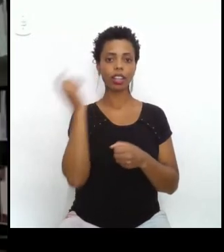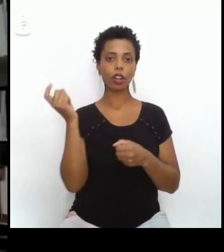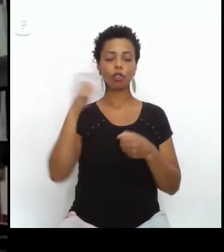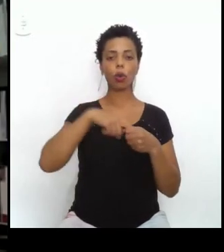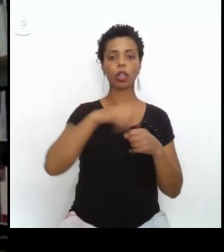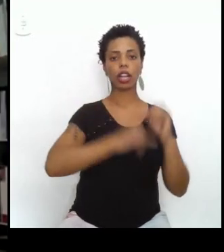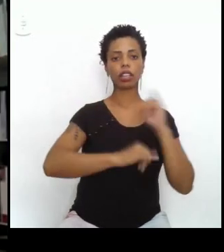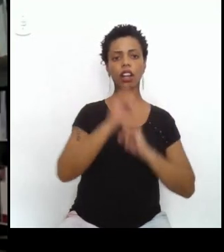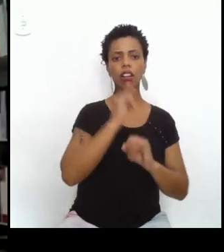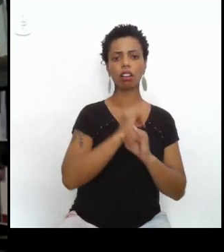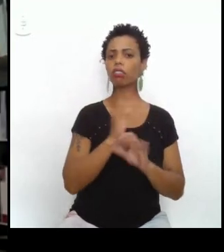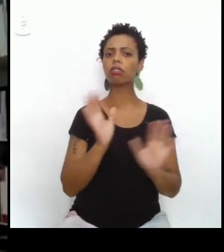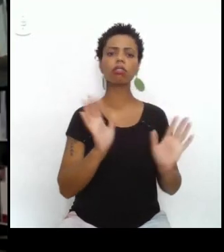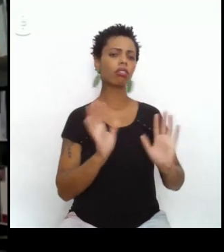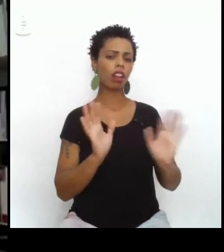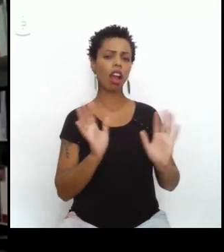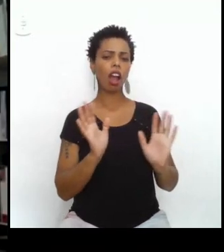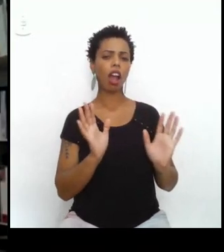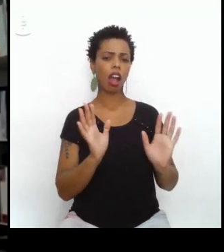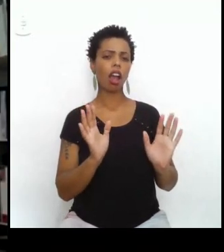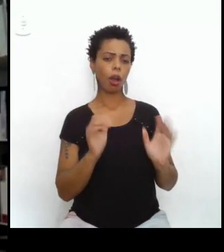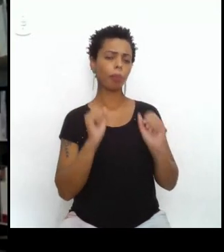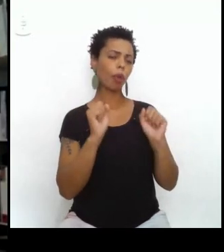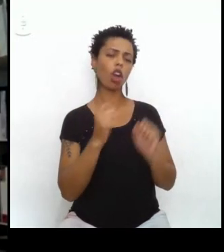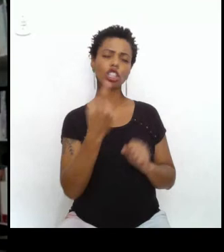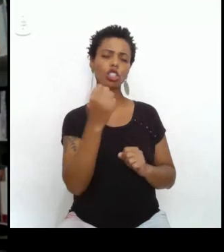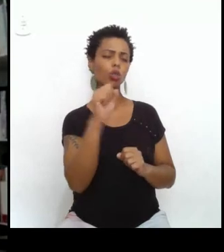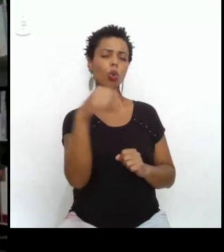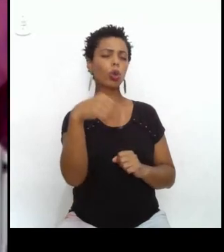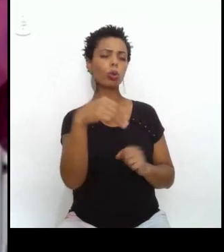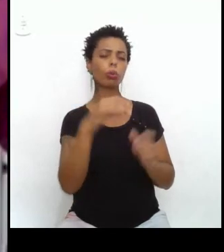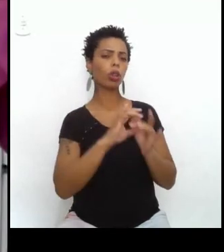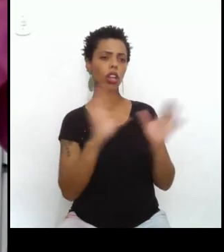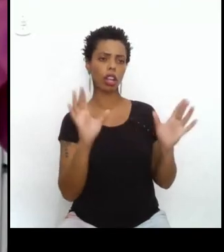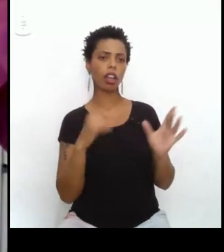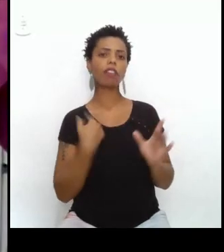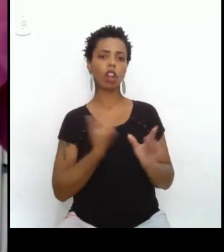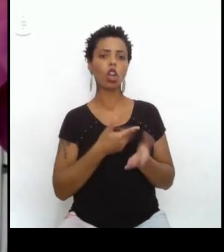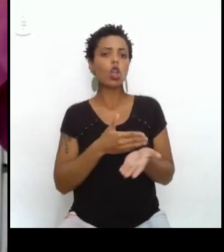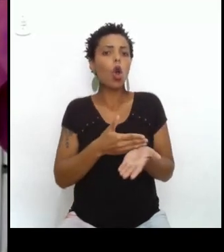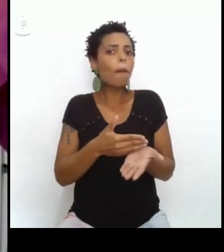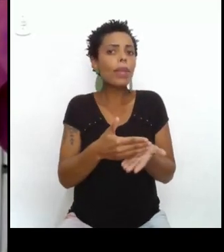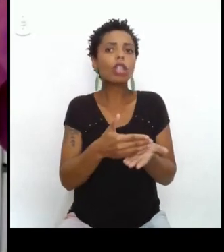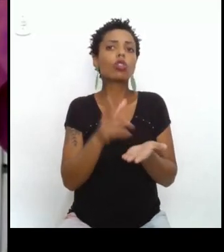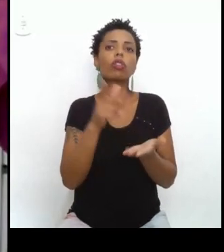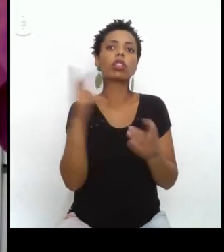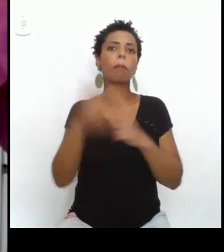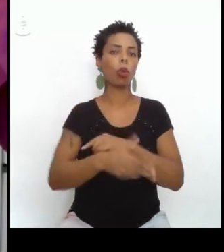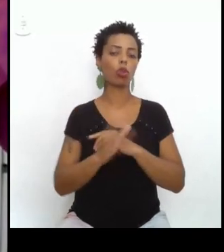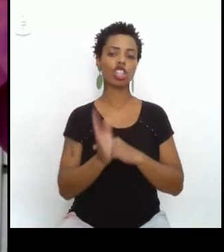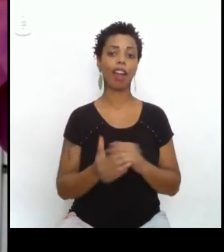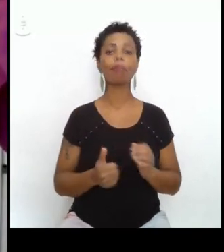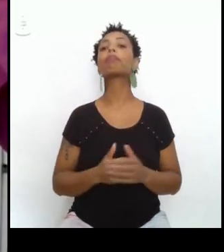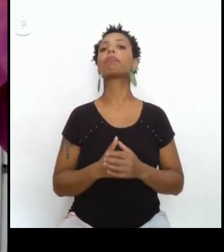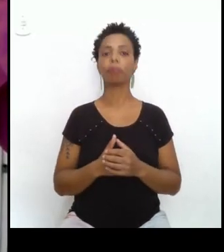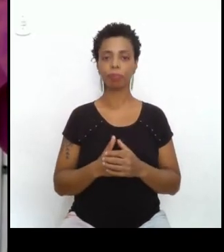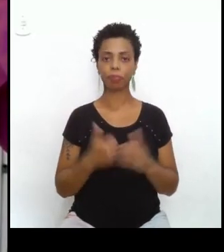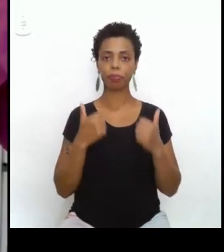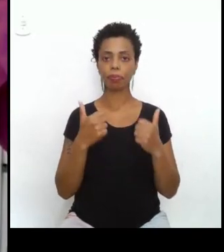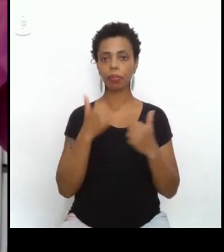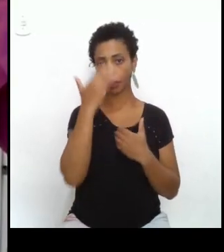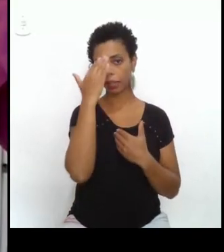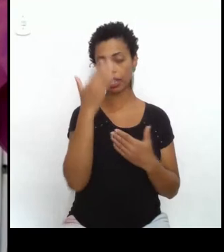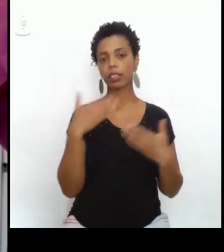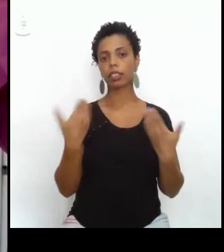acho que você tem vamos de 18 minutos a gente comer tava começando a chover tá bom obrigado então